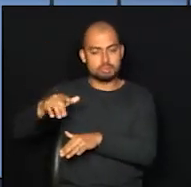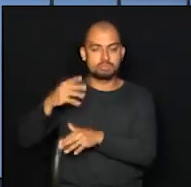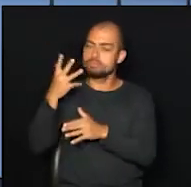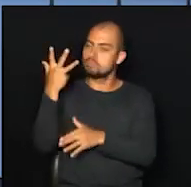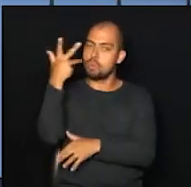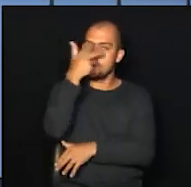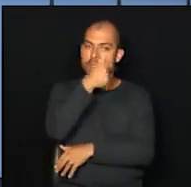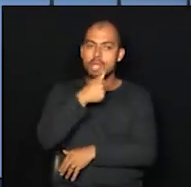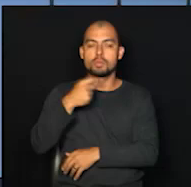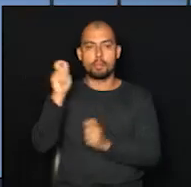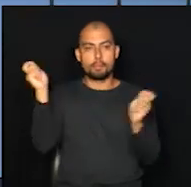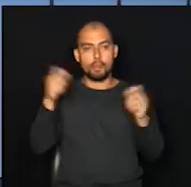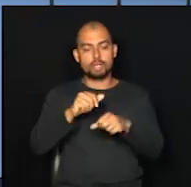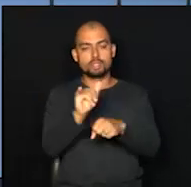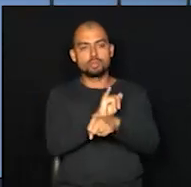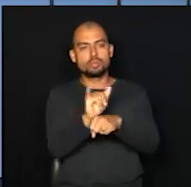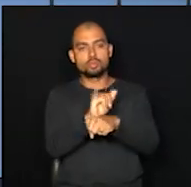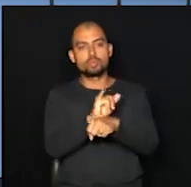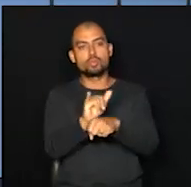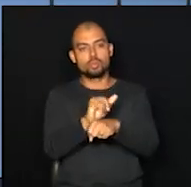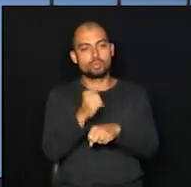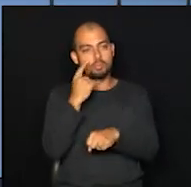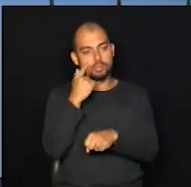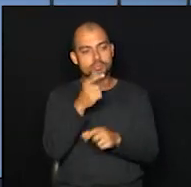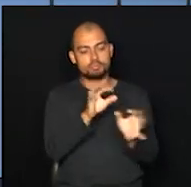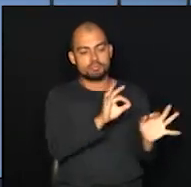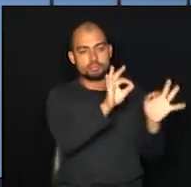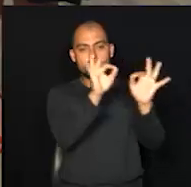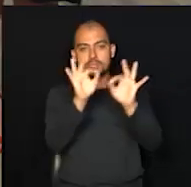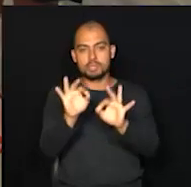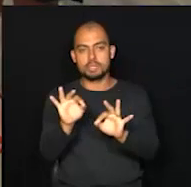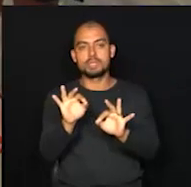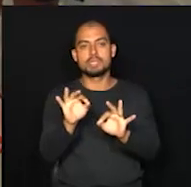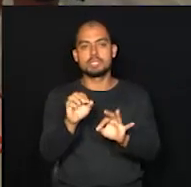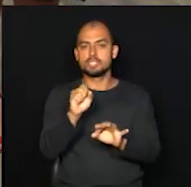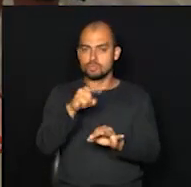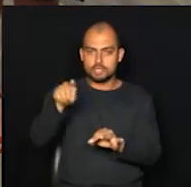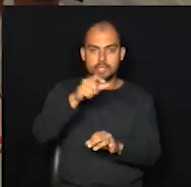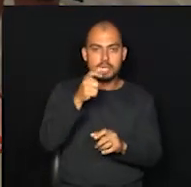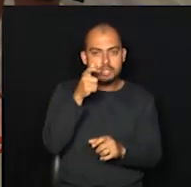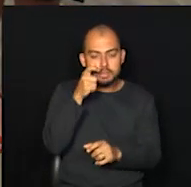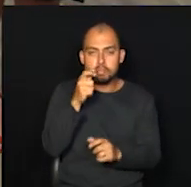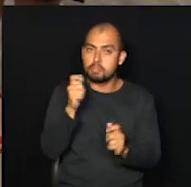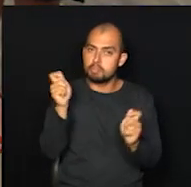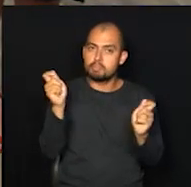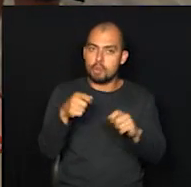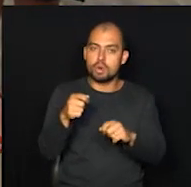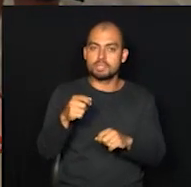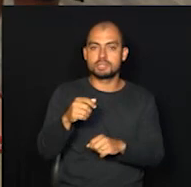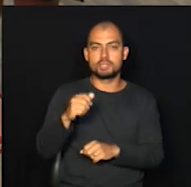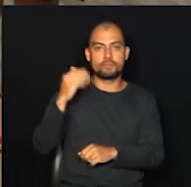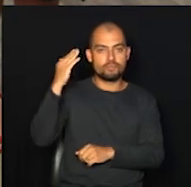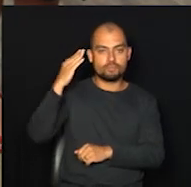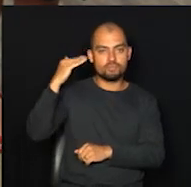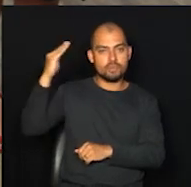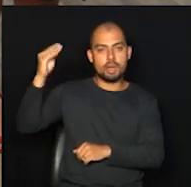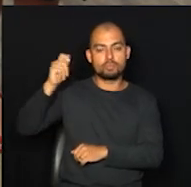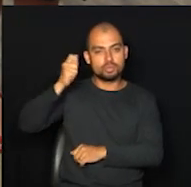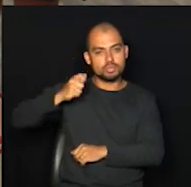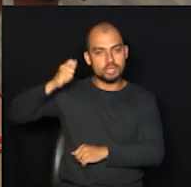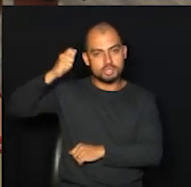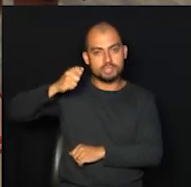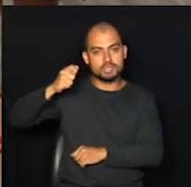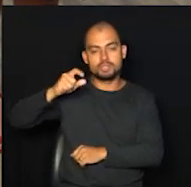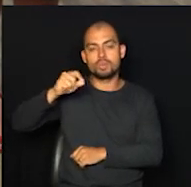pelo youtube.com/Sesc Campinas. Quem puder, prestigie, então, porque esses artistas são fundamentais para a